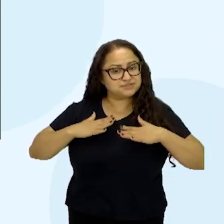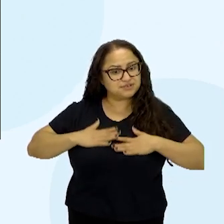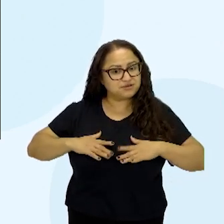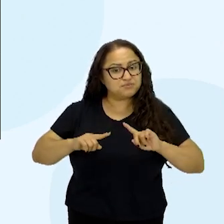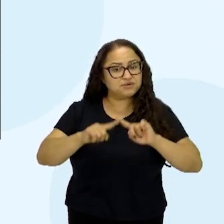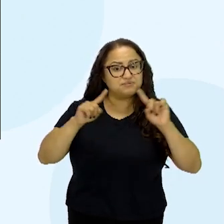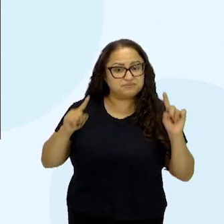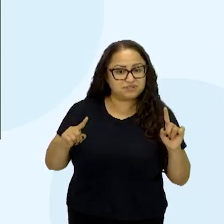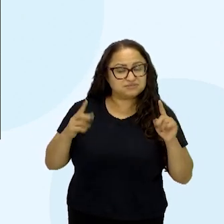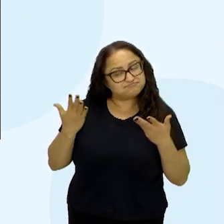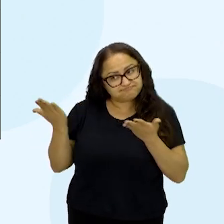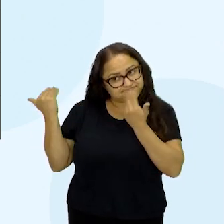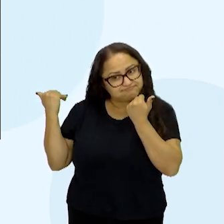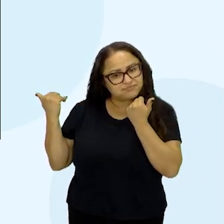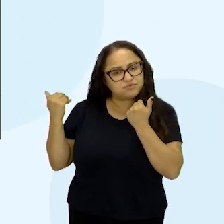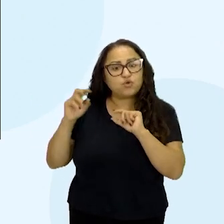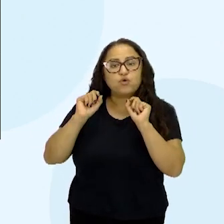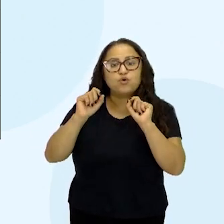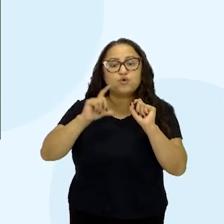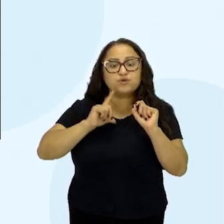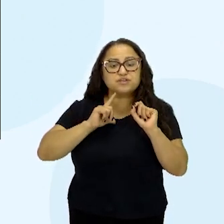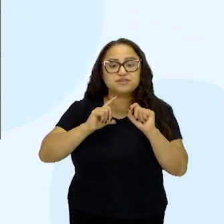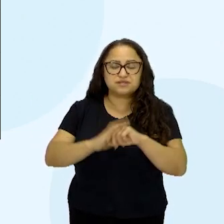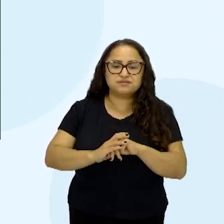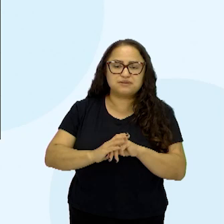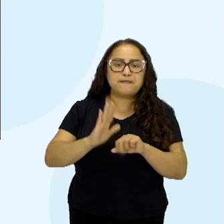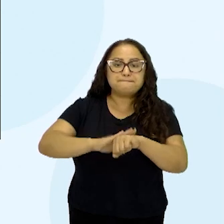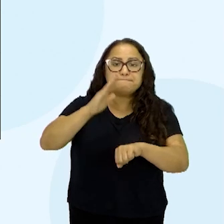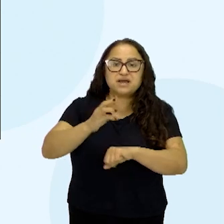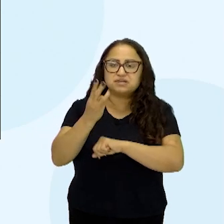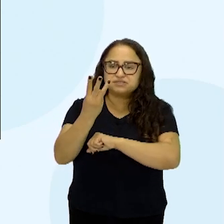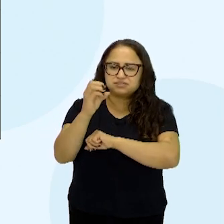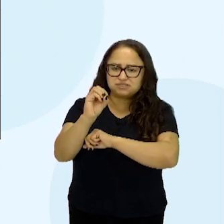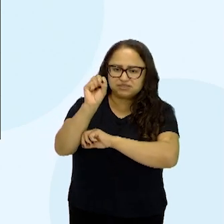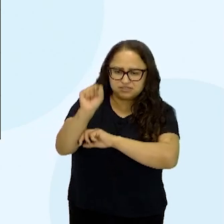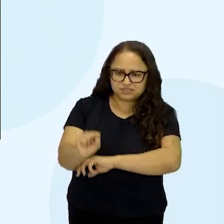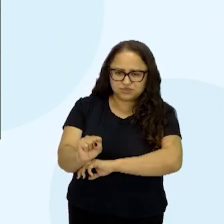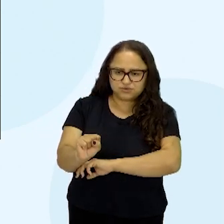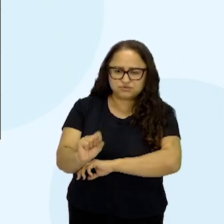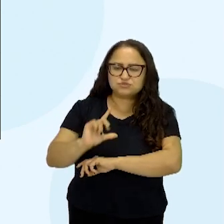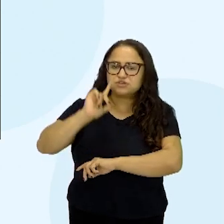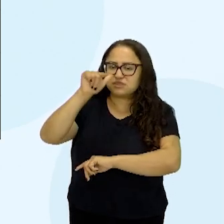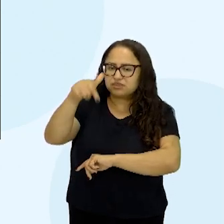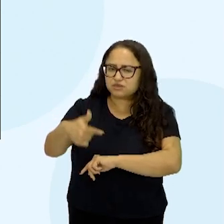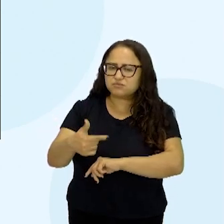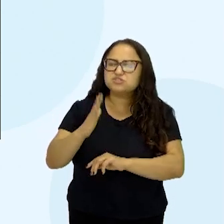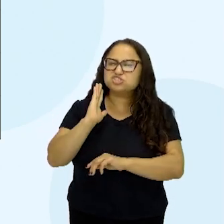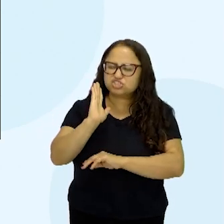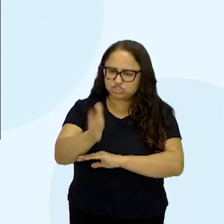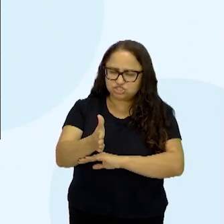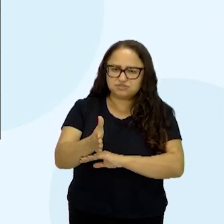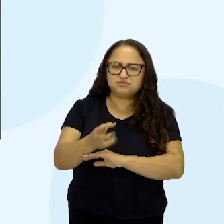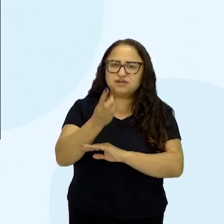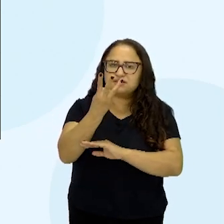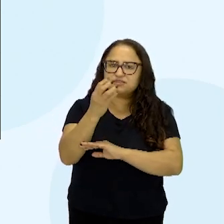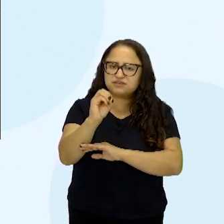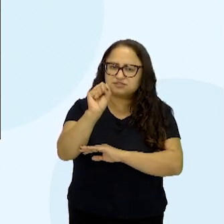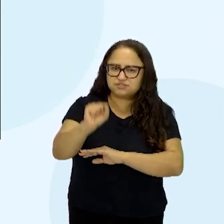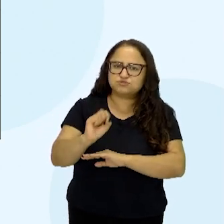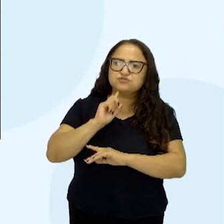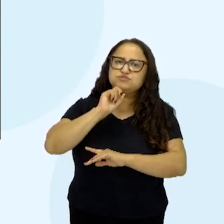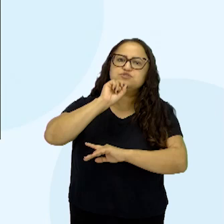mas vamos lá, vamos ver o que aparece agora para vocês. Mais 30 segundinhos, e depois os outros a gente vai direto. 30 seconds, we'll be